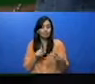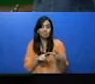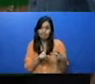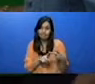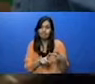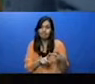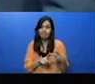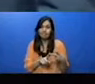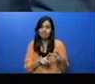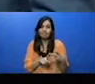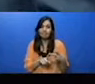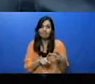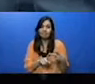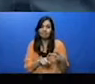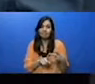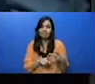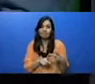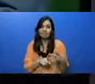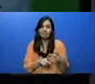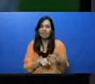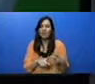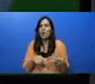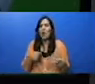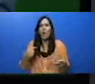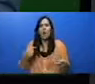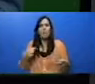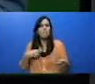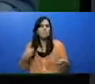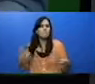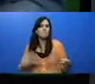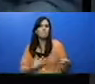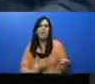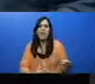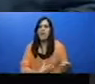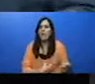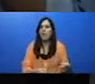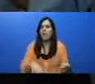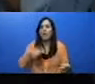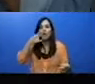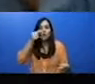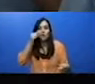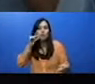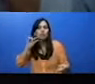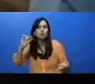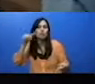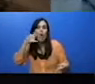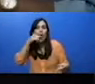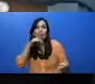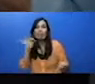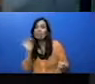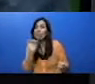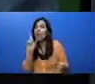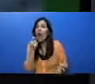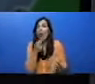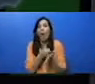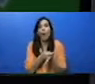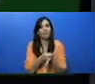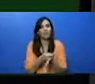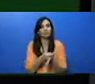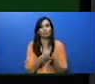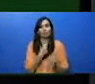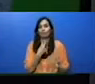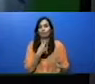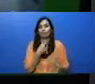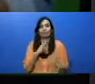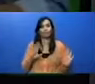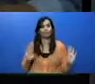silvestres, tá? Com animais, peças que têm penas, bicos, chifres de animais. Não comprem, crianças, porque comprando,